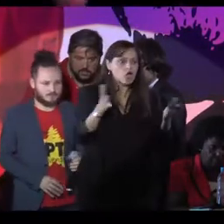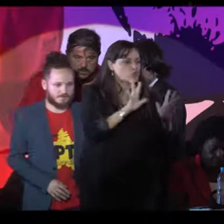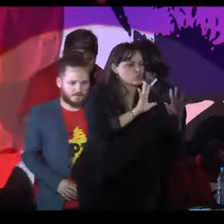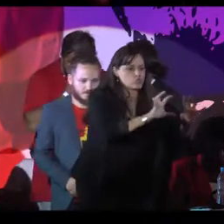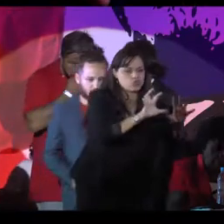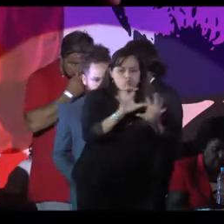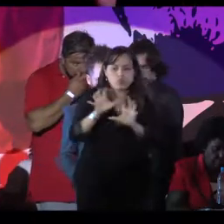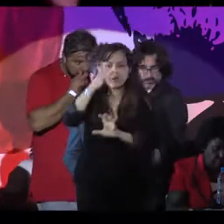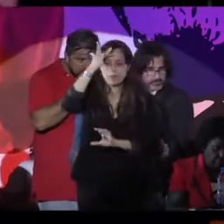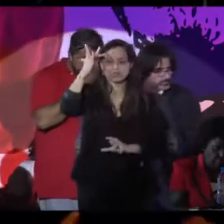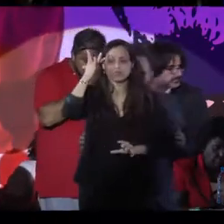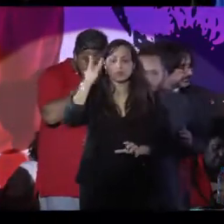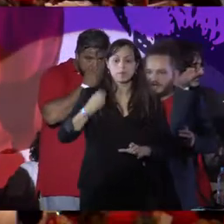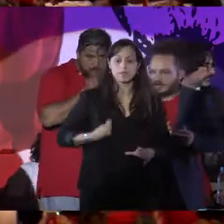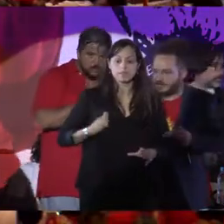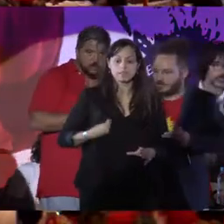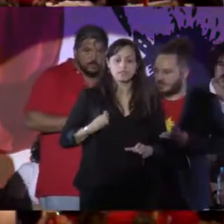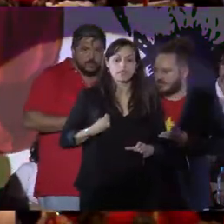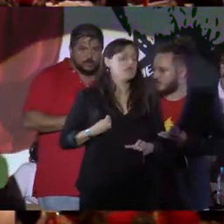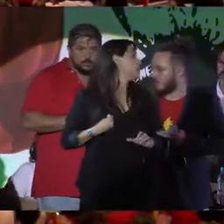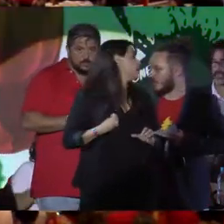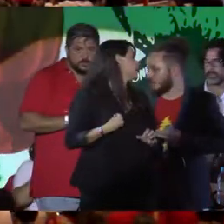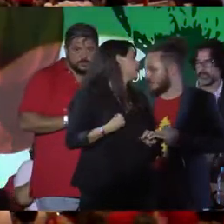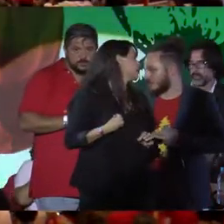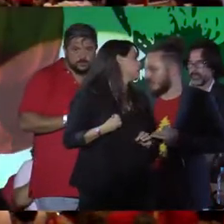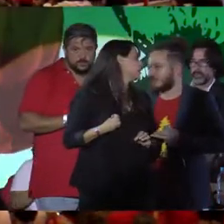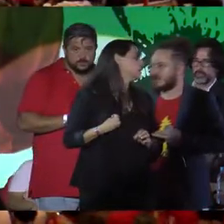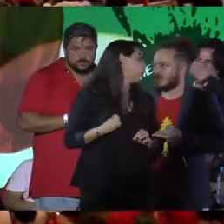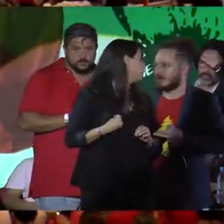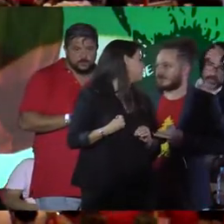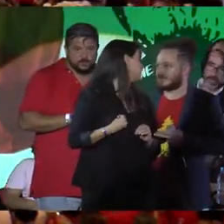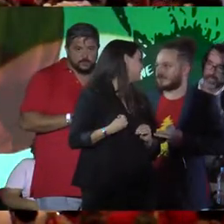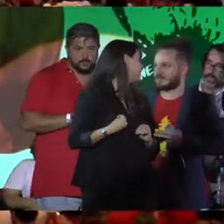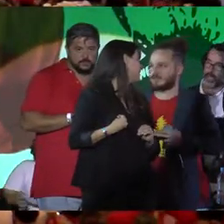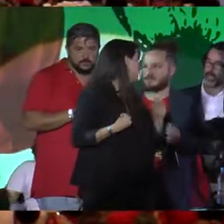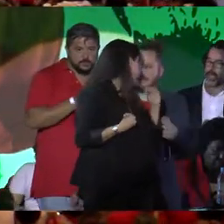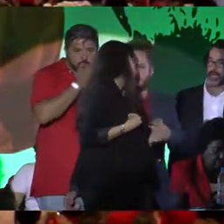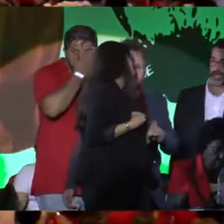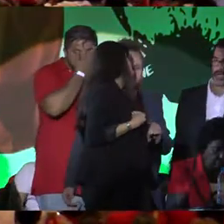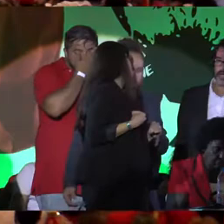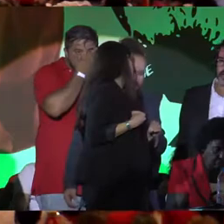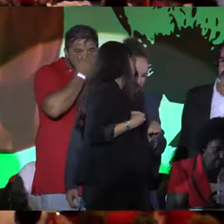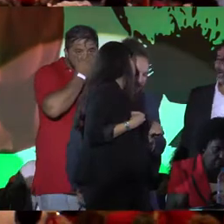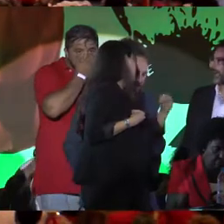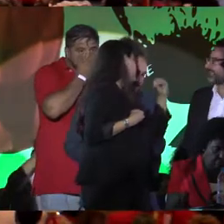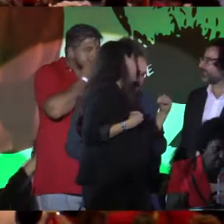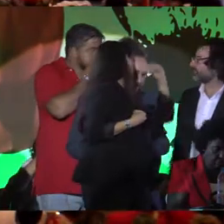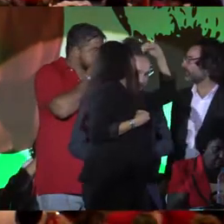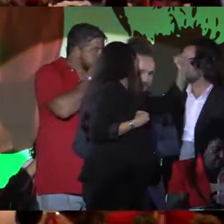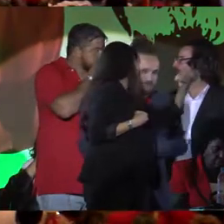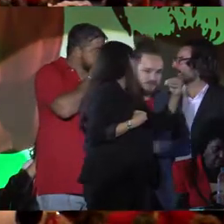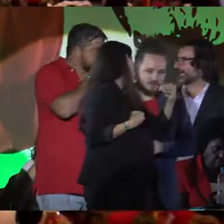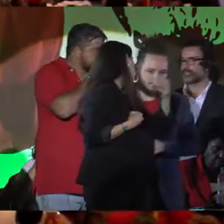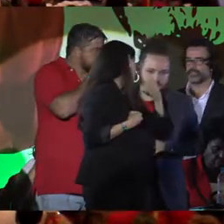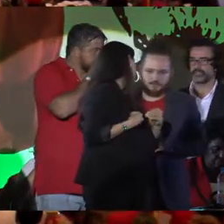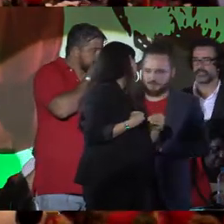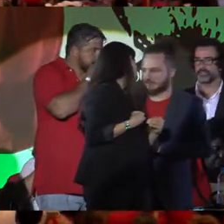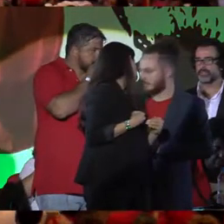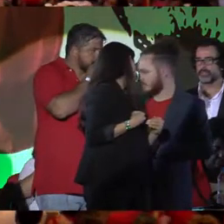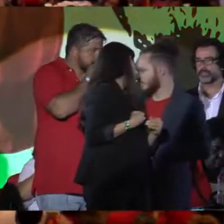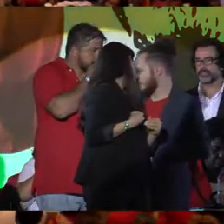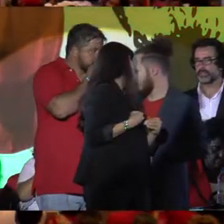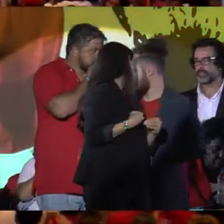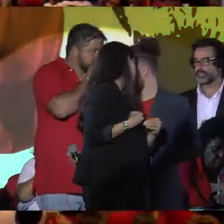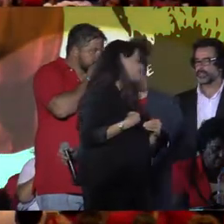E estabeleceremos agora, no dia 9, o grande fórum de apresentação das ideias